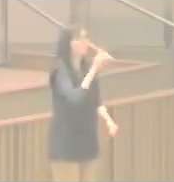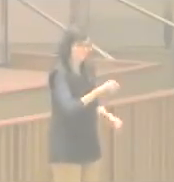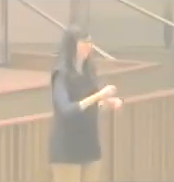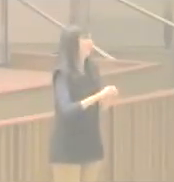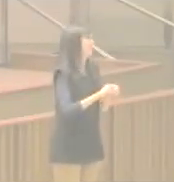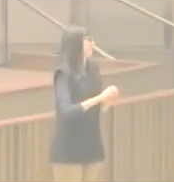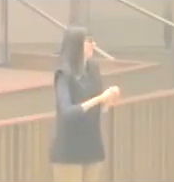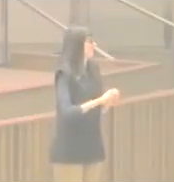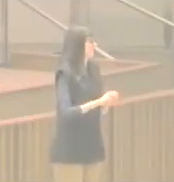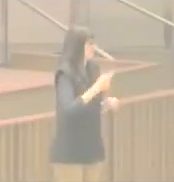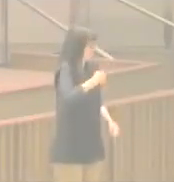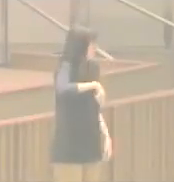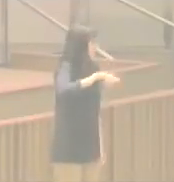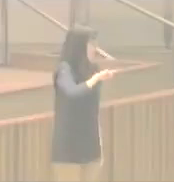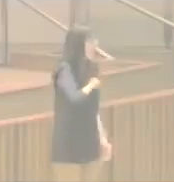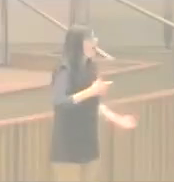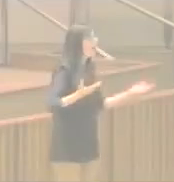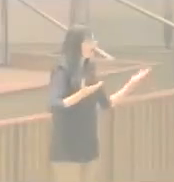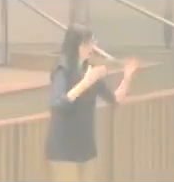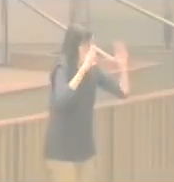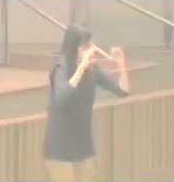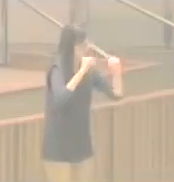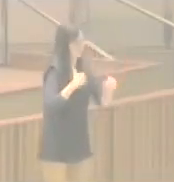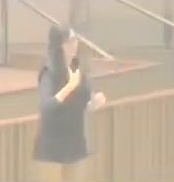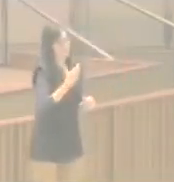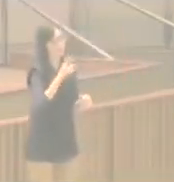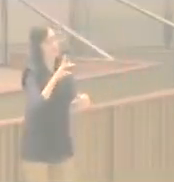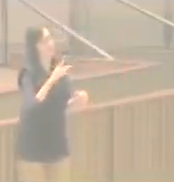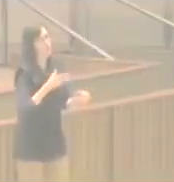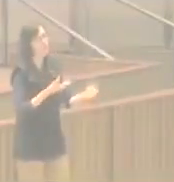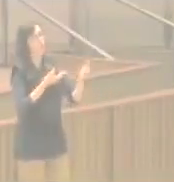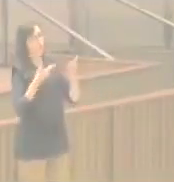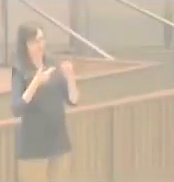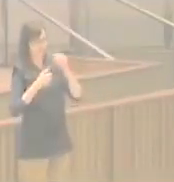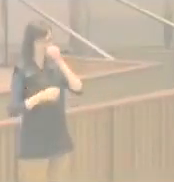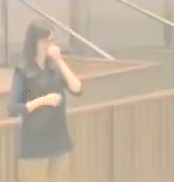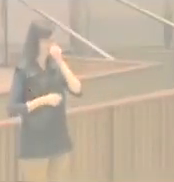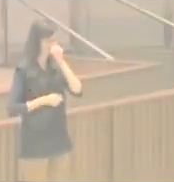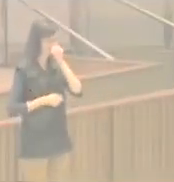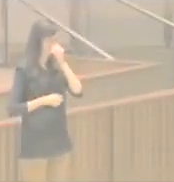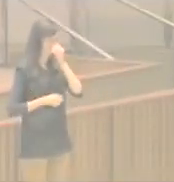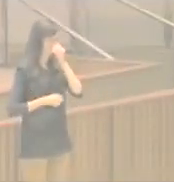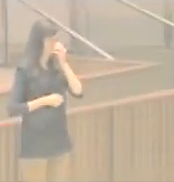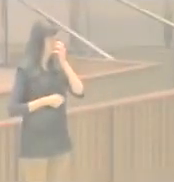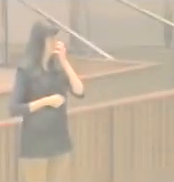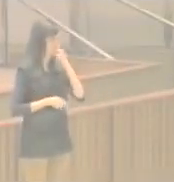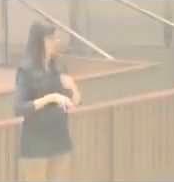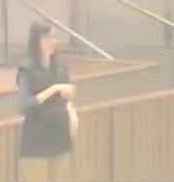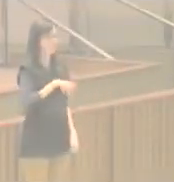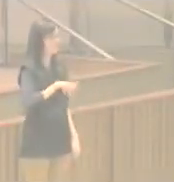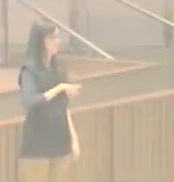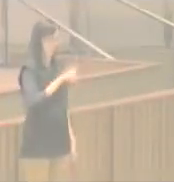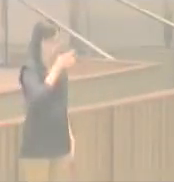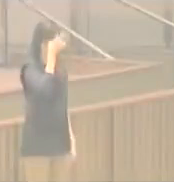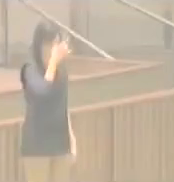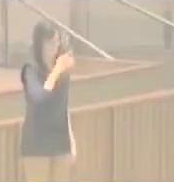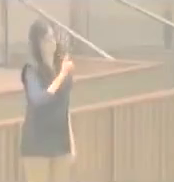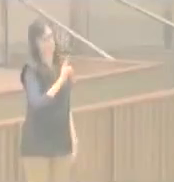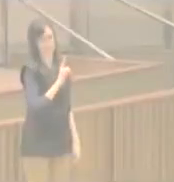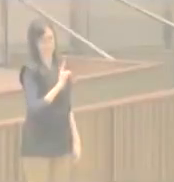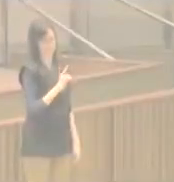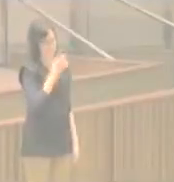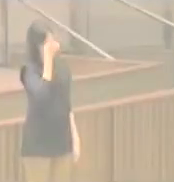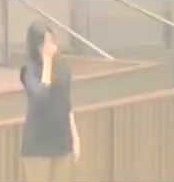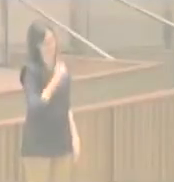nós. Por isso, nessa noite, eu vou fazer um convite a você. Não é o mais fácil dos